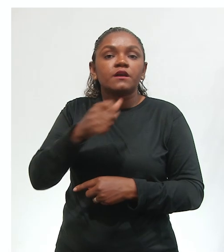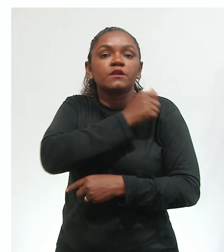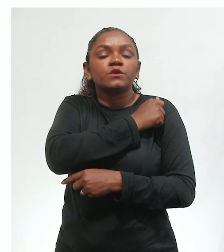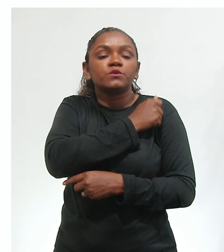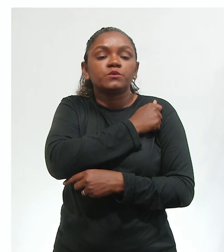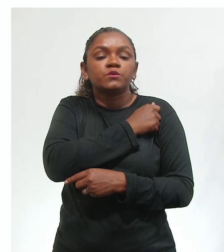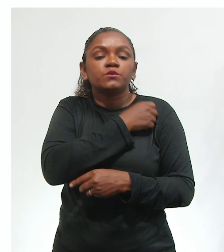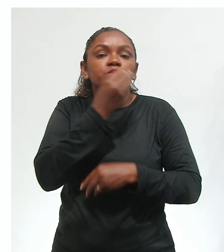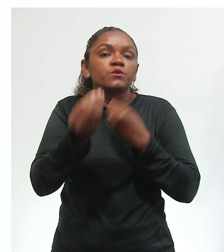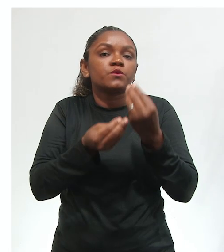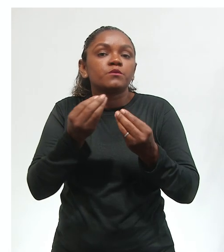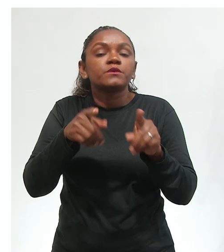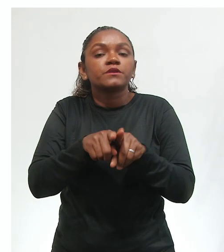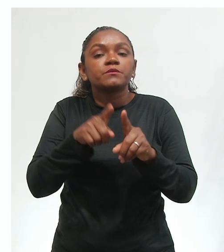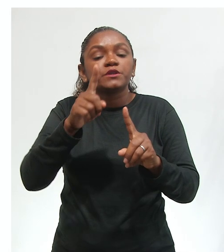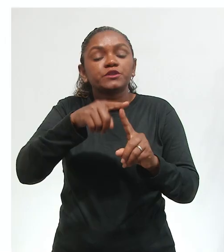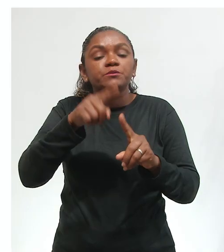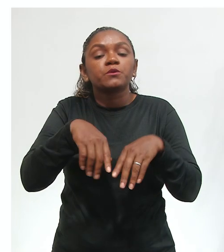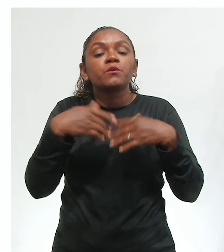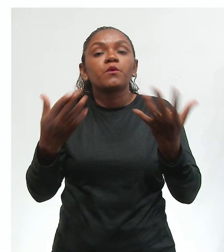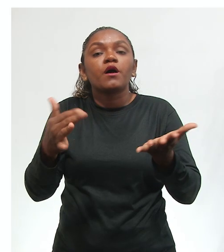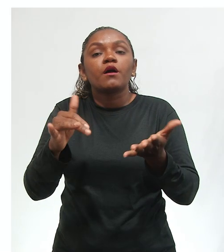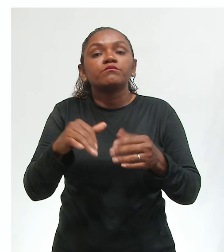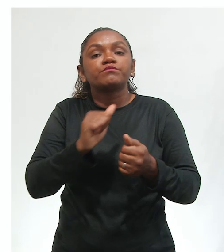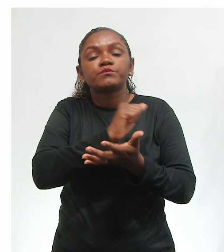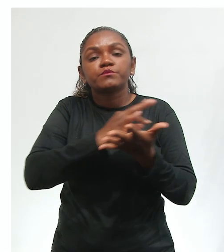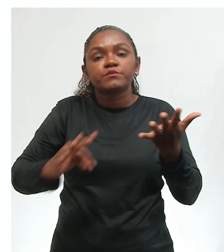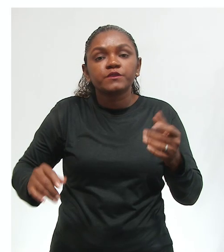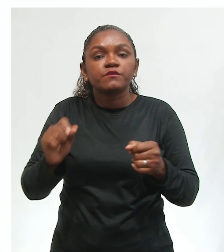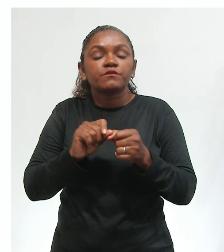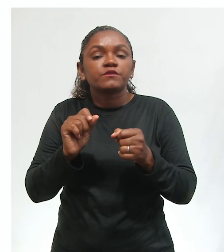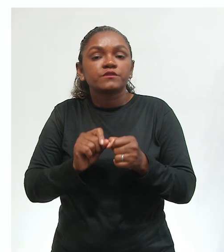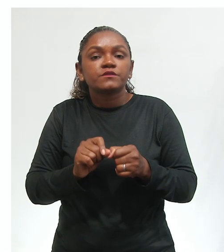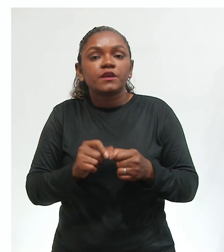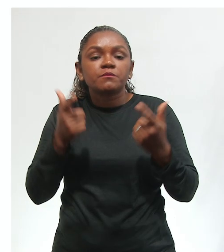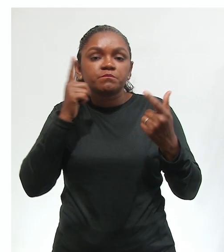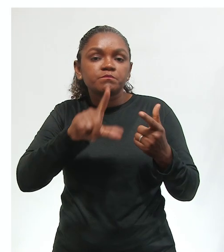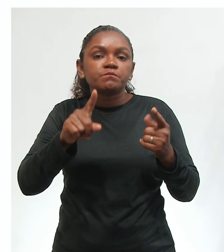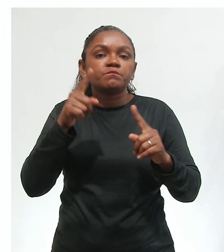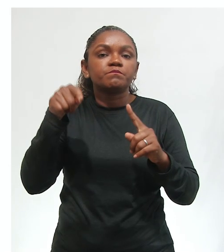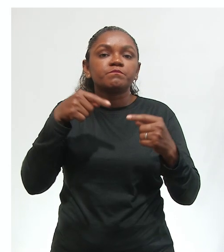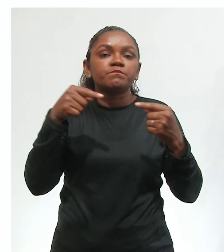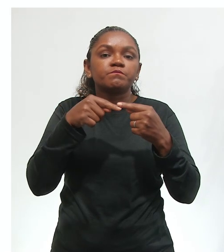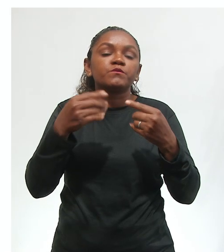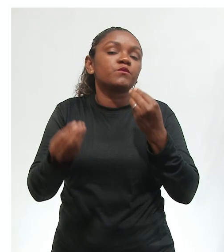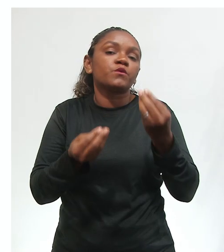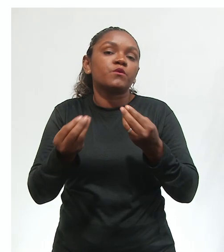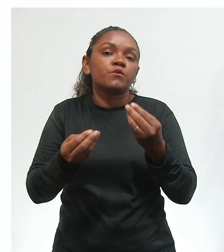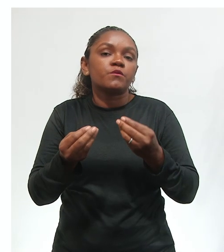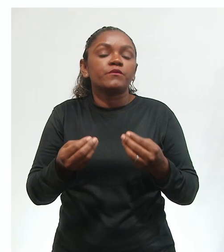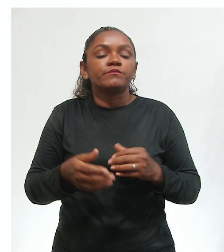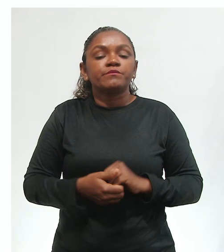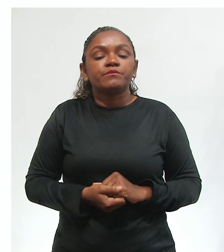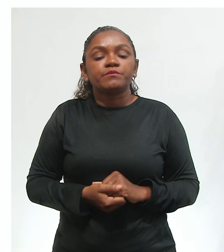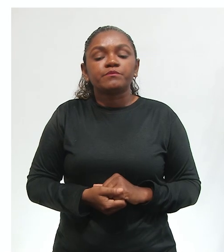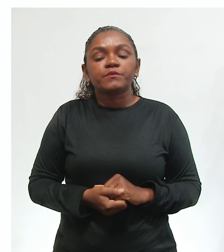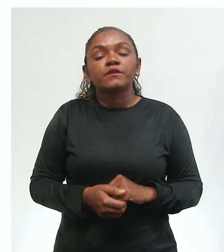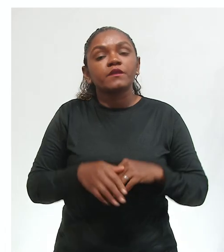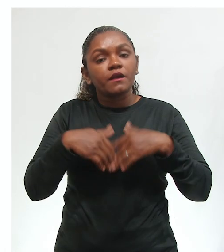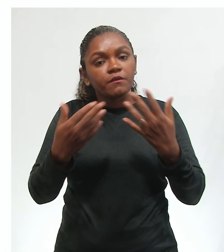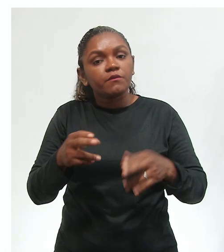numeração decimal e que tipo de atividade vai ser fundamental para que isso aconteça. E vamos convidar a descoberta, o professor